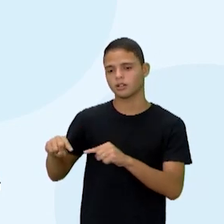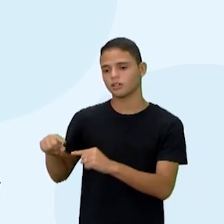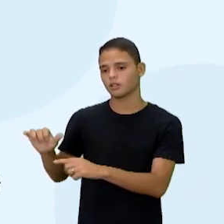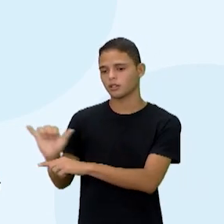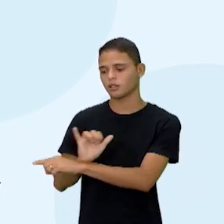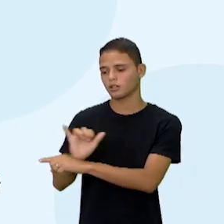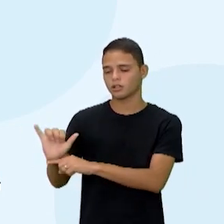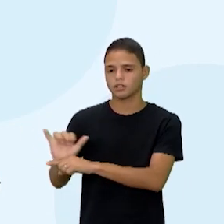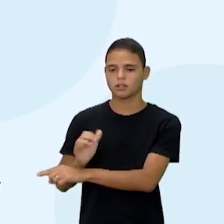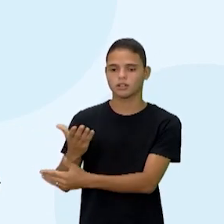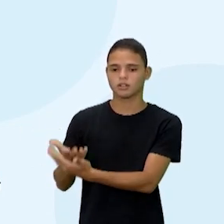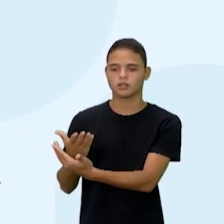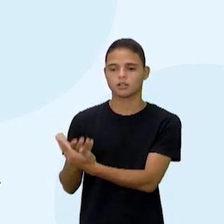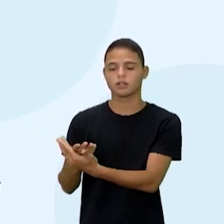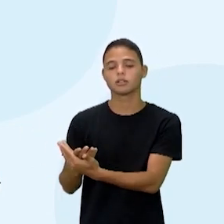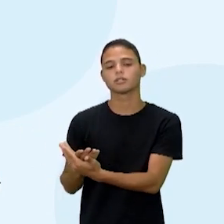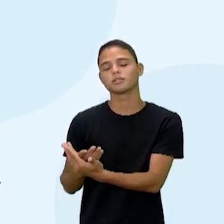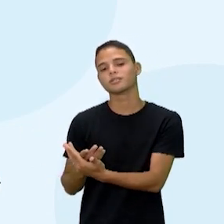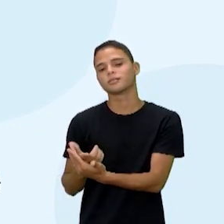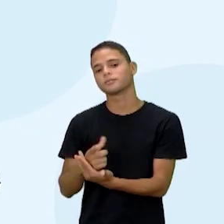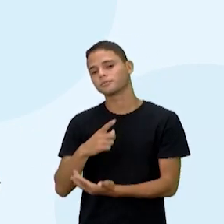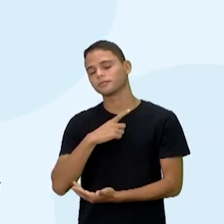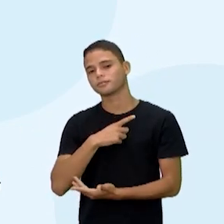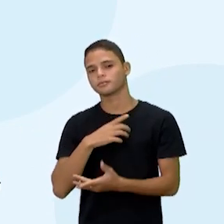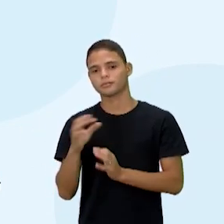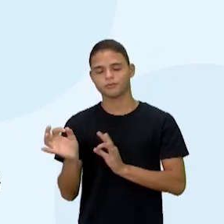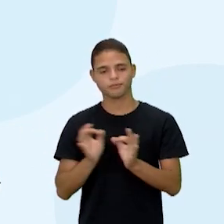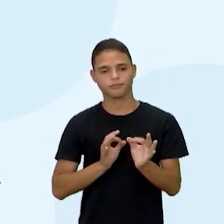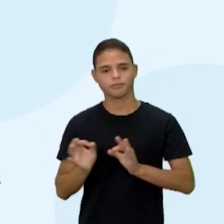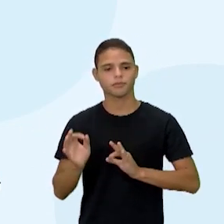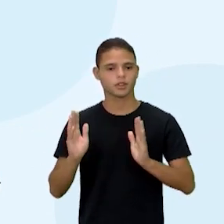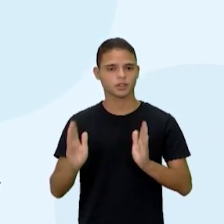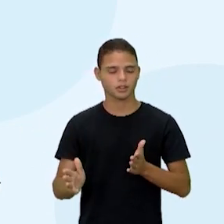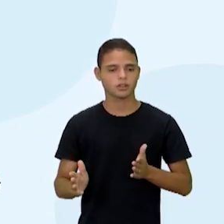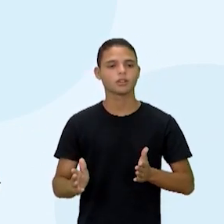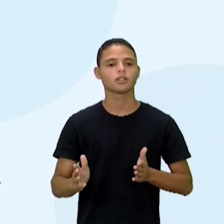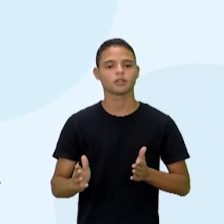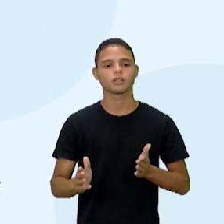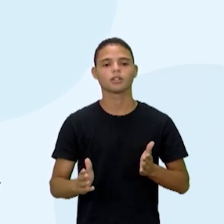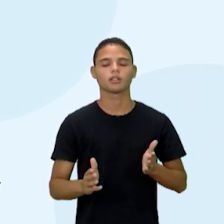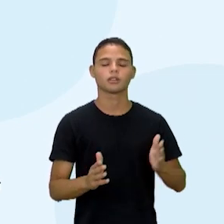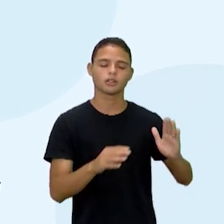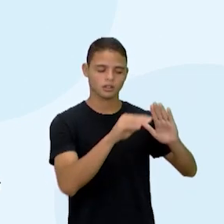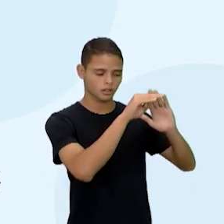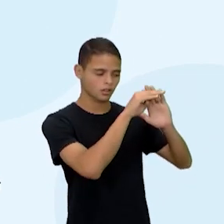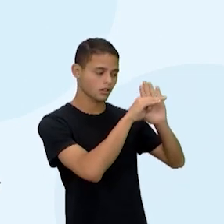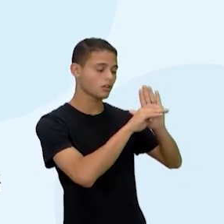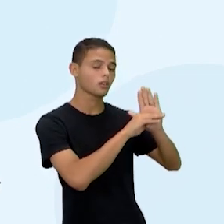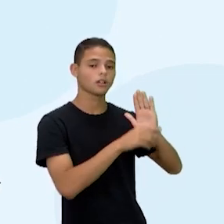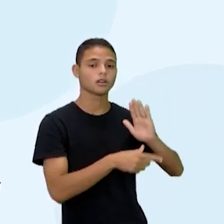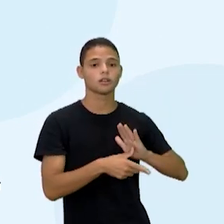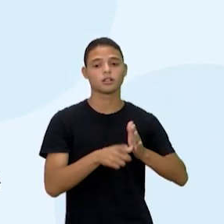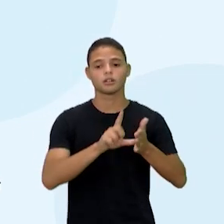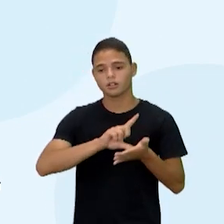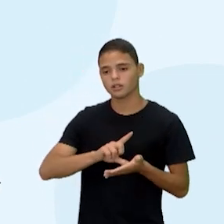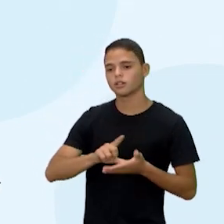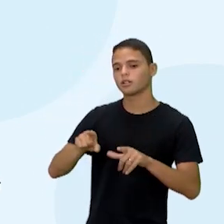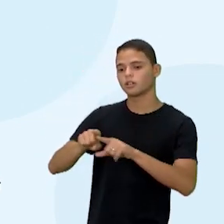recursos. Então, a gente fez, né, eu fiz uma medida com esses estudantes antes e depois da